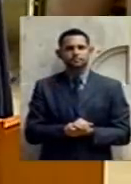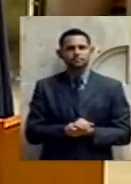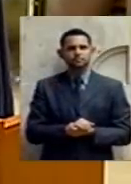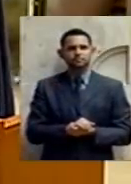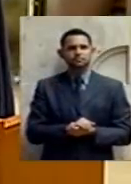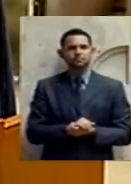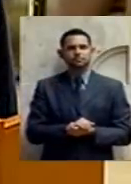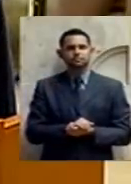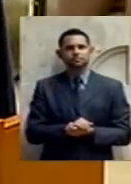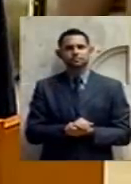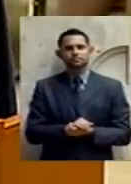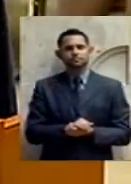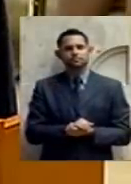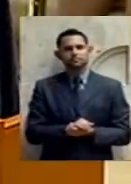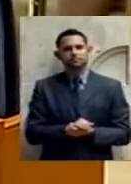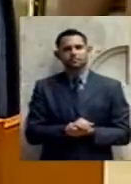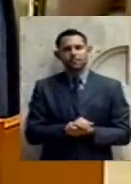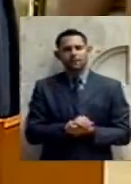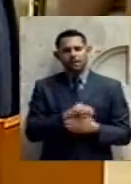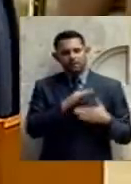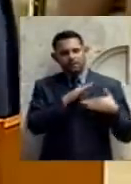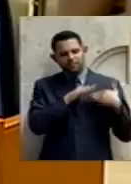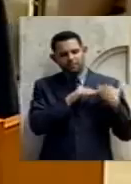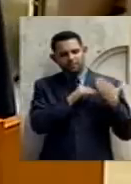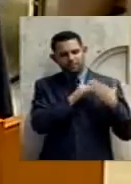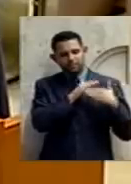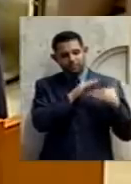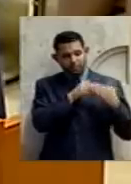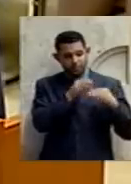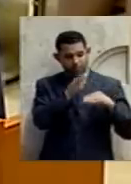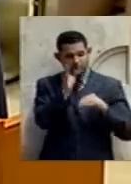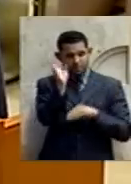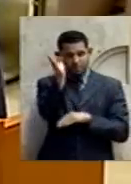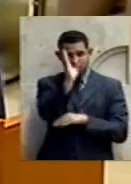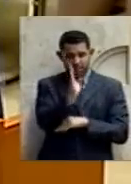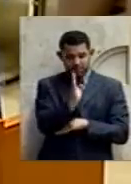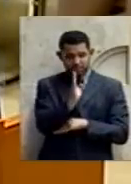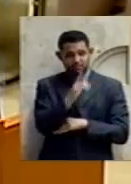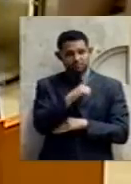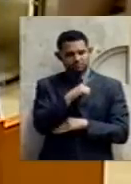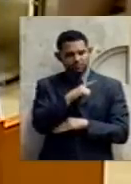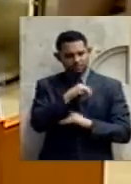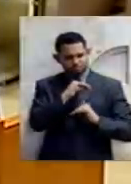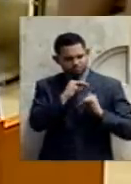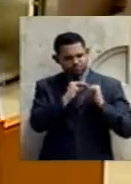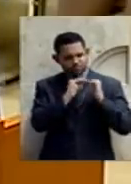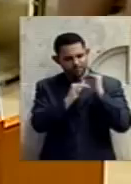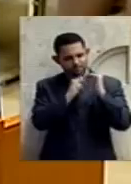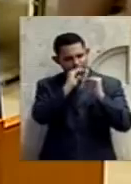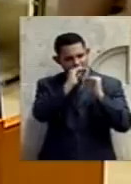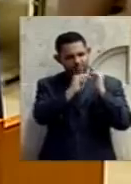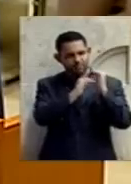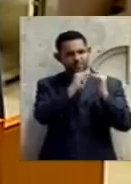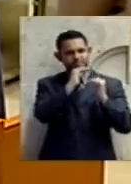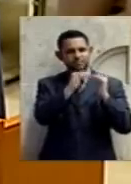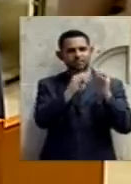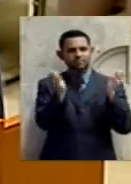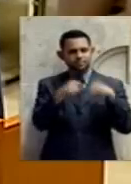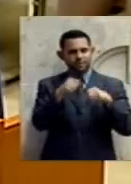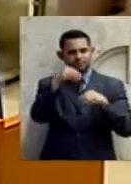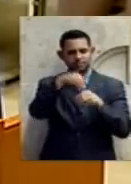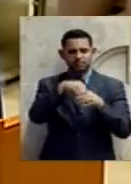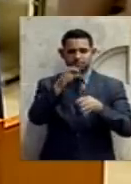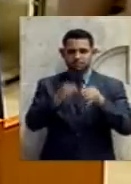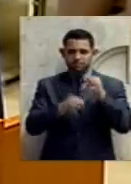Aos poucos, mas a passos seguros, o Brasil adentra na maturidade democrática, tendo no